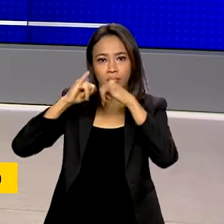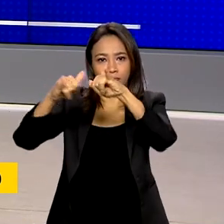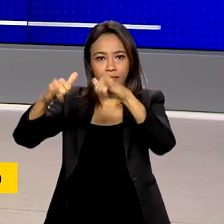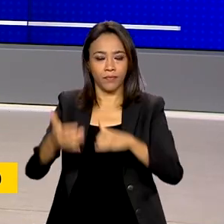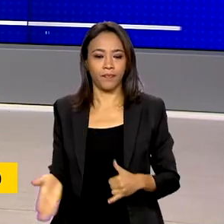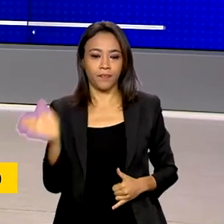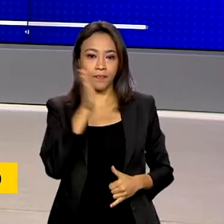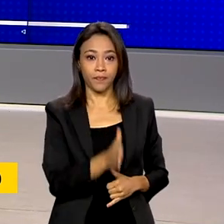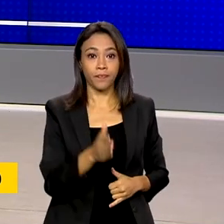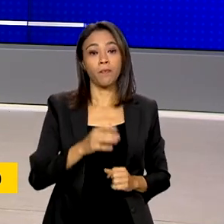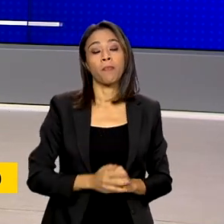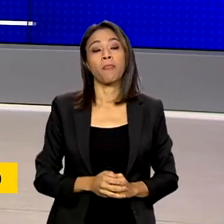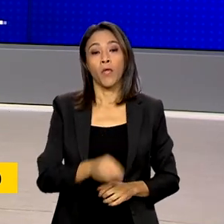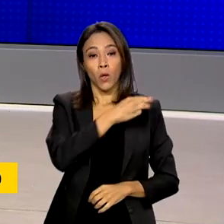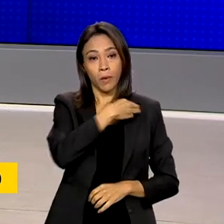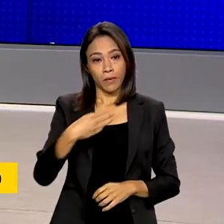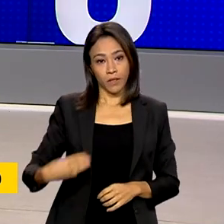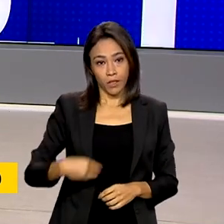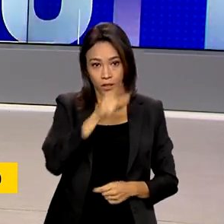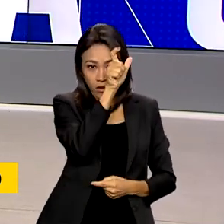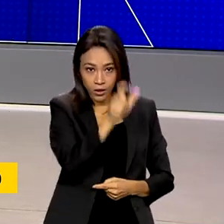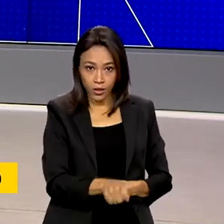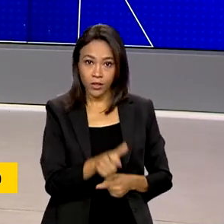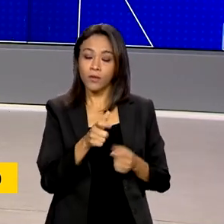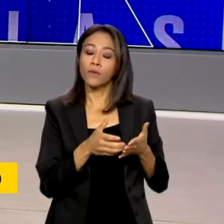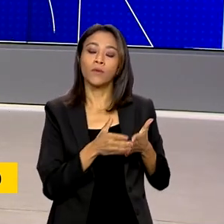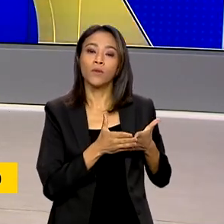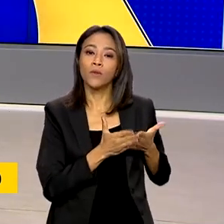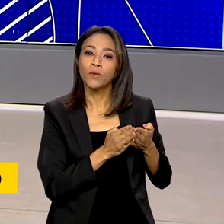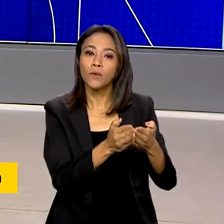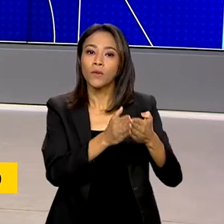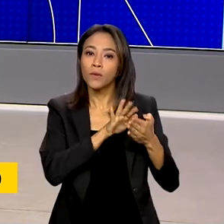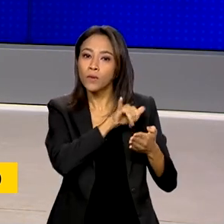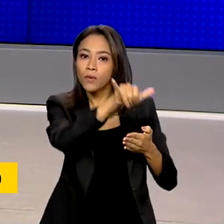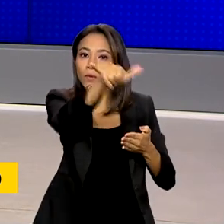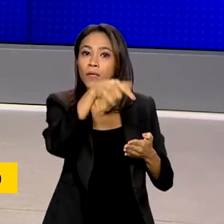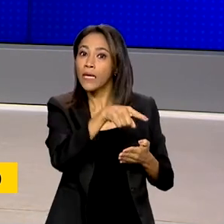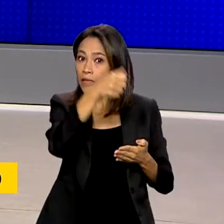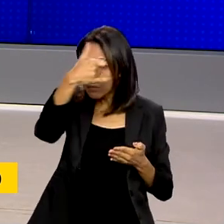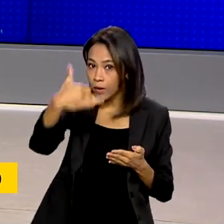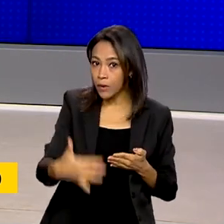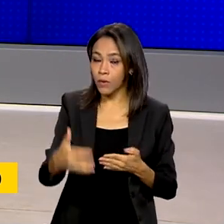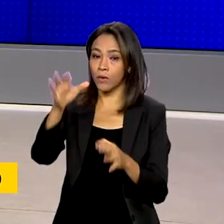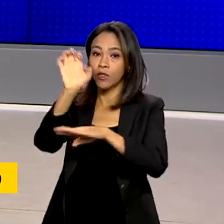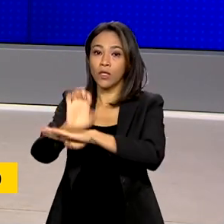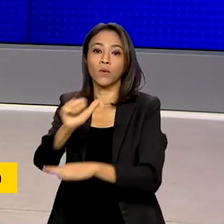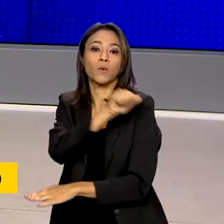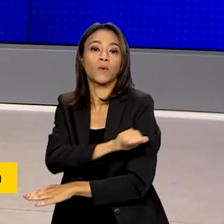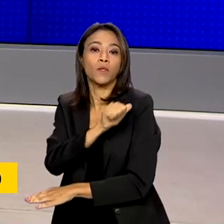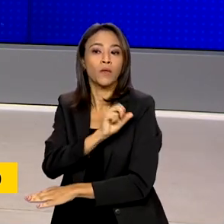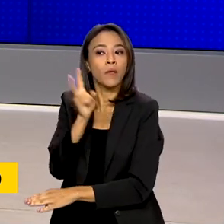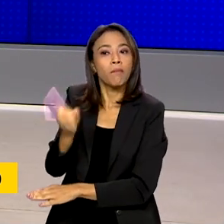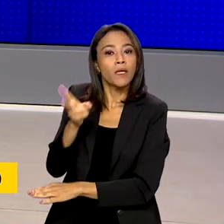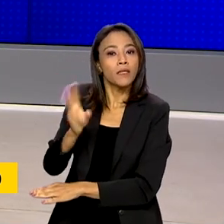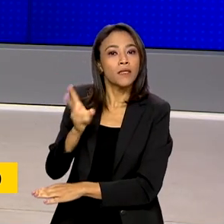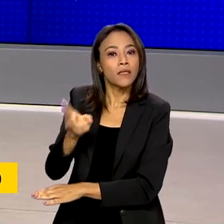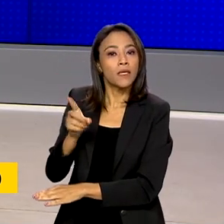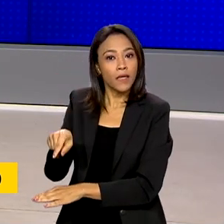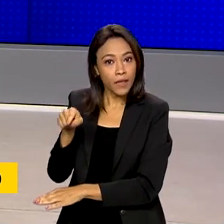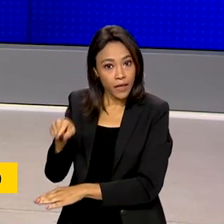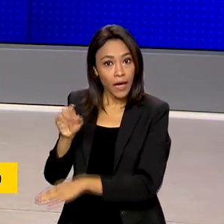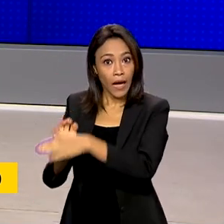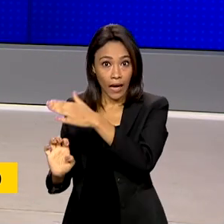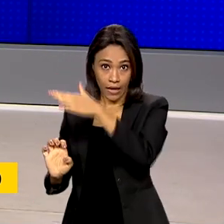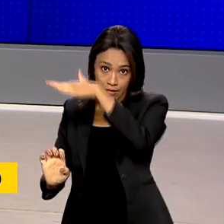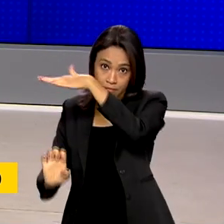O ministro dos Portos e Aeroportos, Márcio França, disse no Rio de Janeiro que quer manter a concessionária do Galeão, mas não